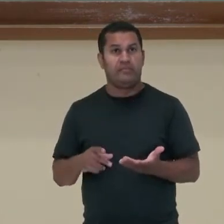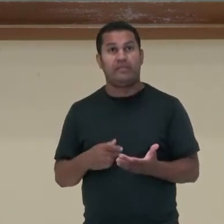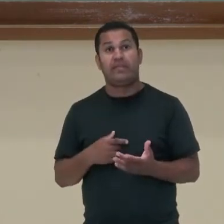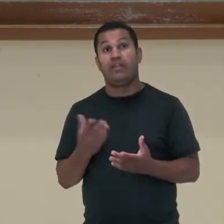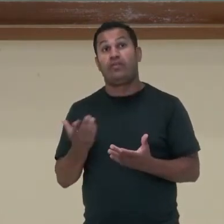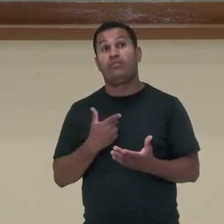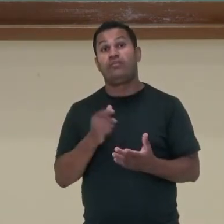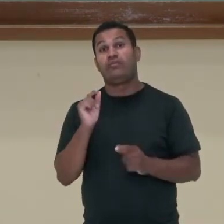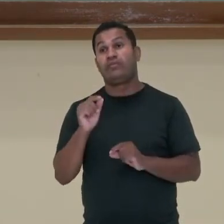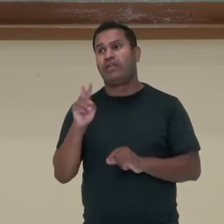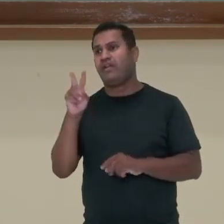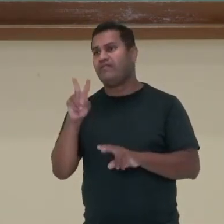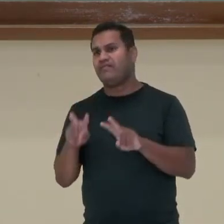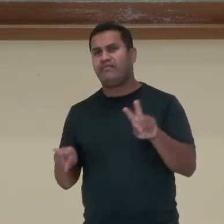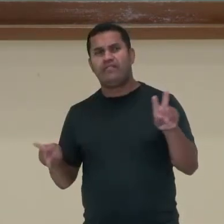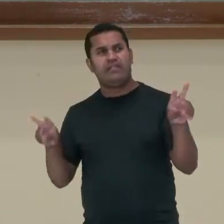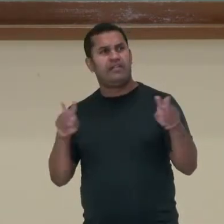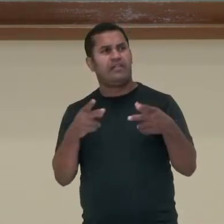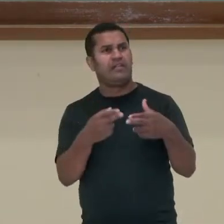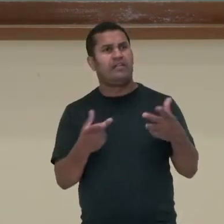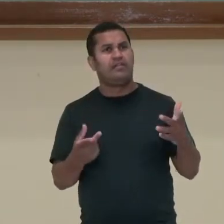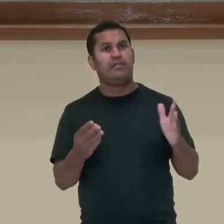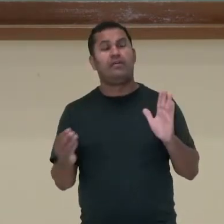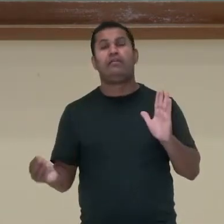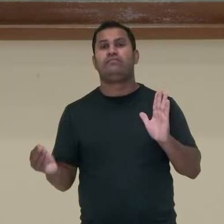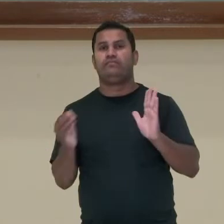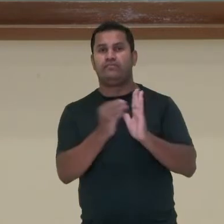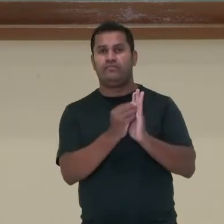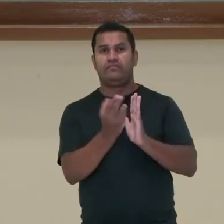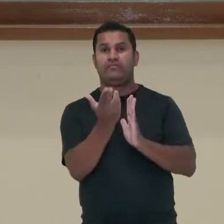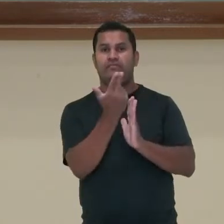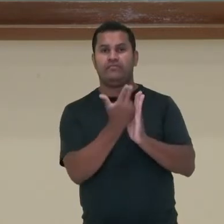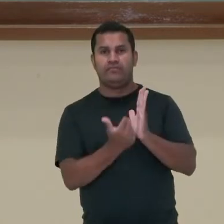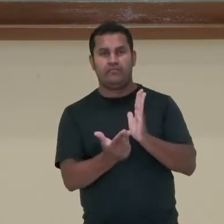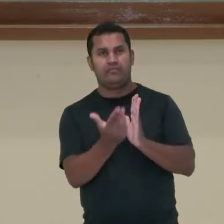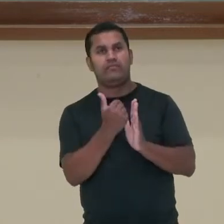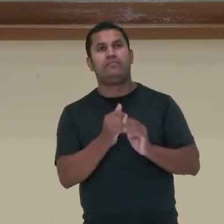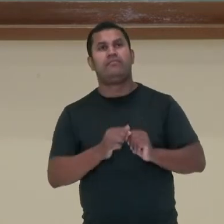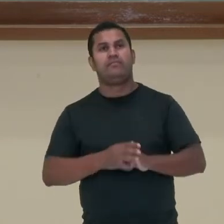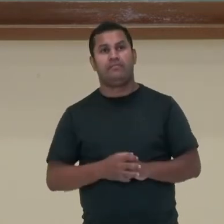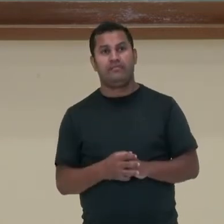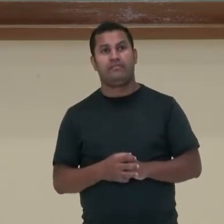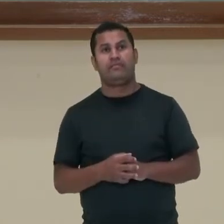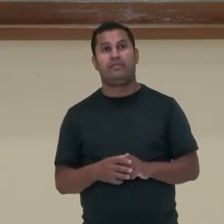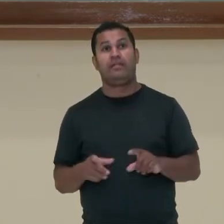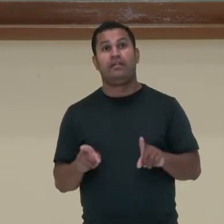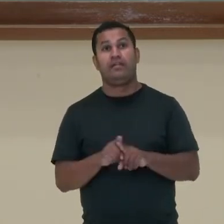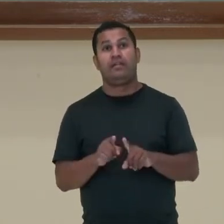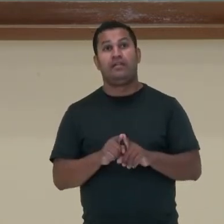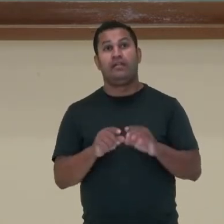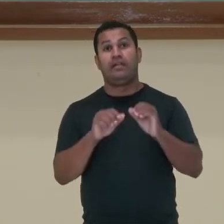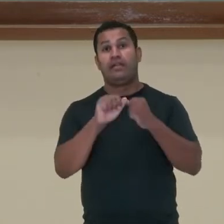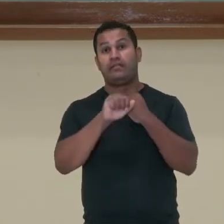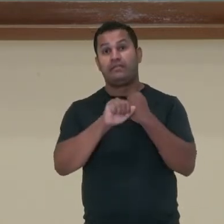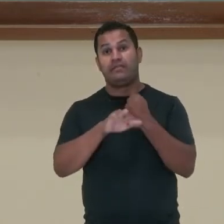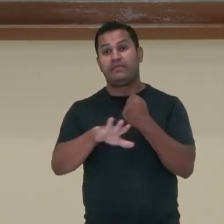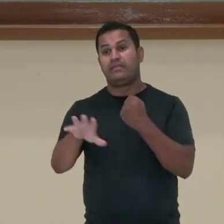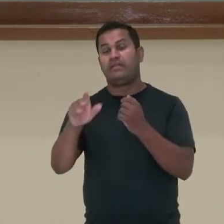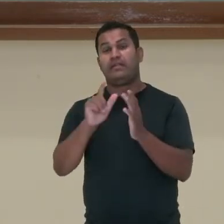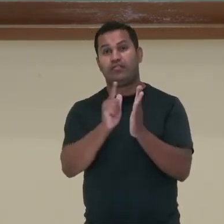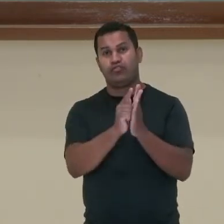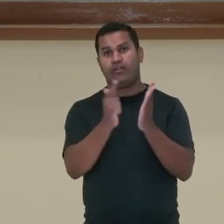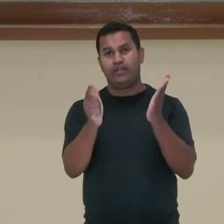E daí o que acontece? Ele realizou os primeiros cartazes artísticos usados para propaganda feitas em litografia que se espalharam de forma muito popular nas ruas